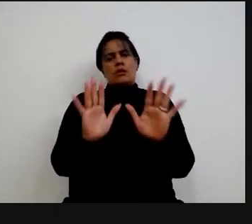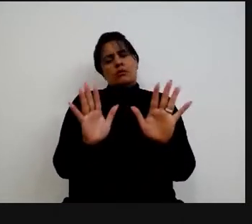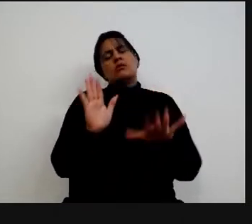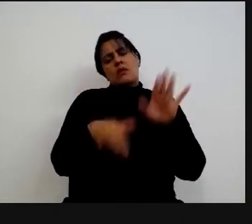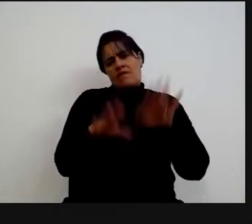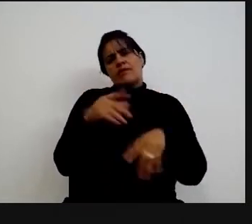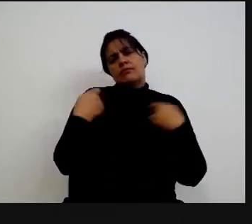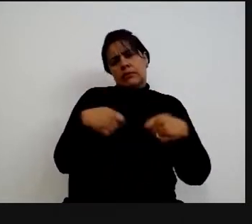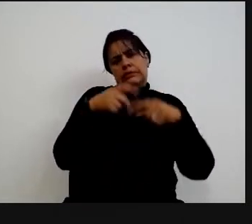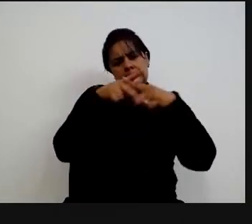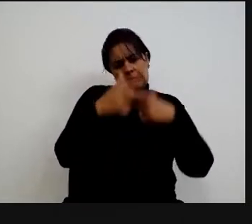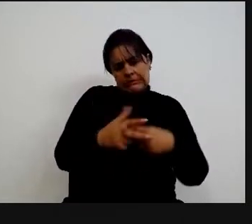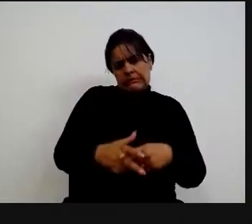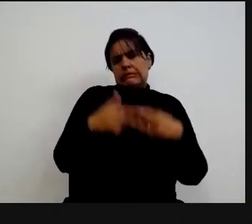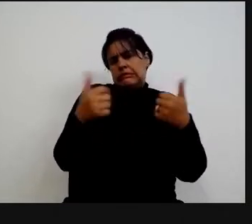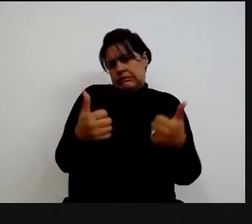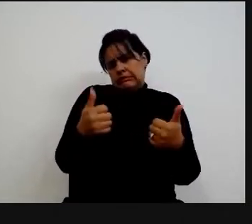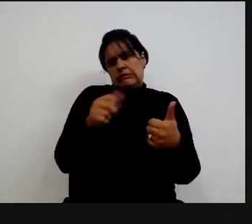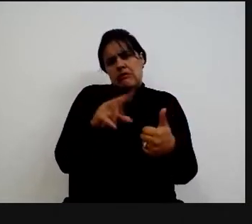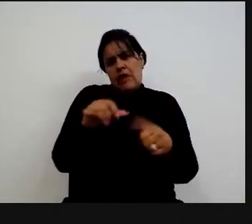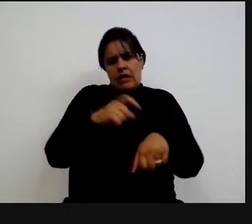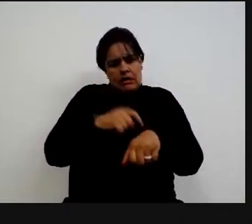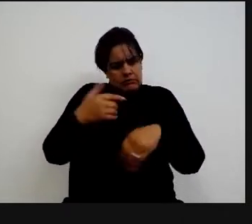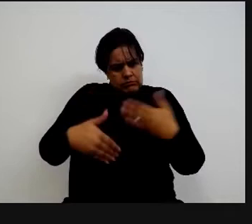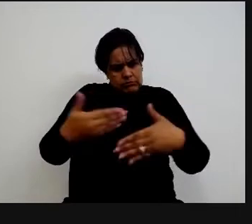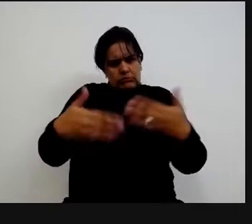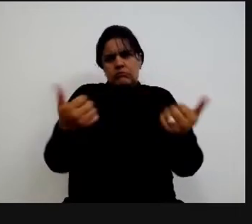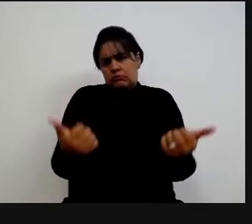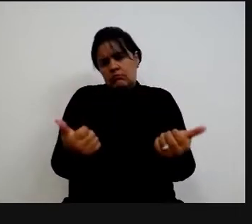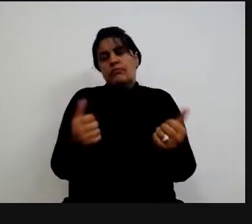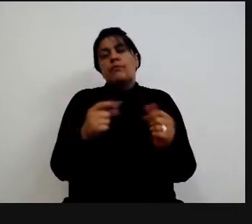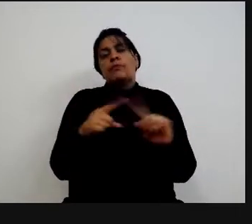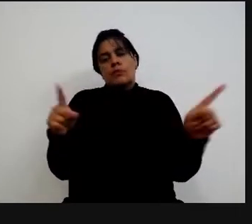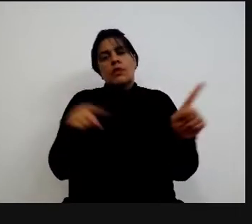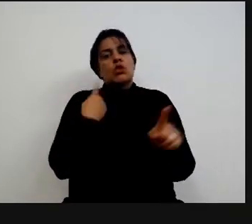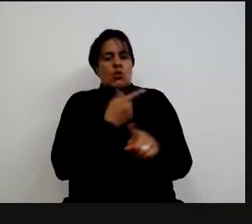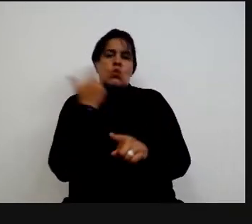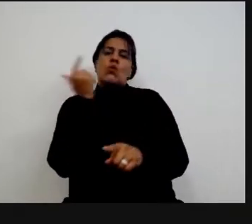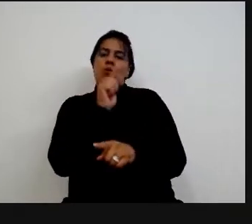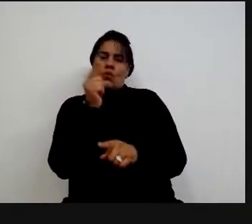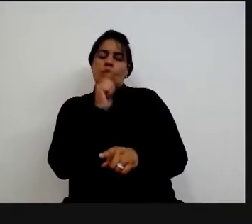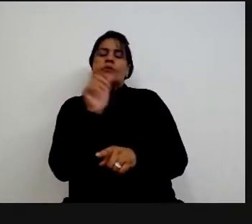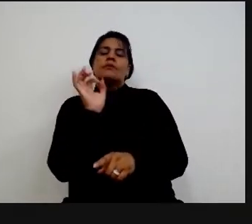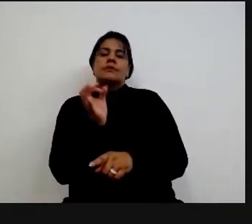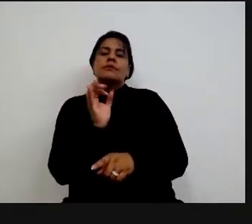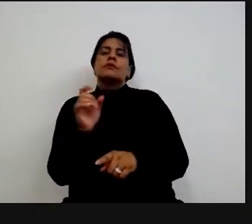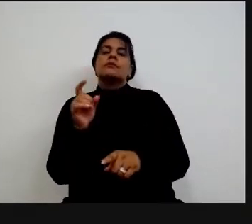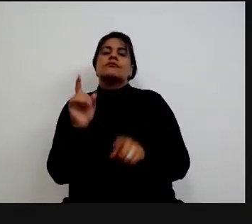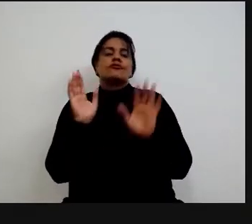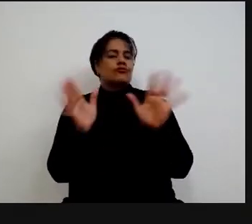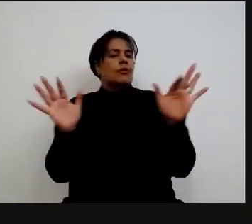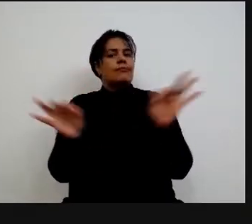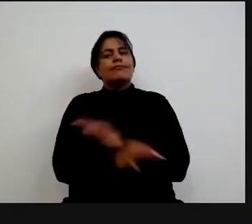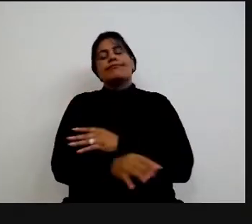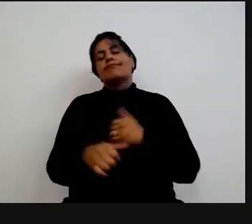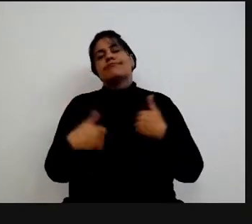tão prontos, porque a prontidão ela vai se fazendo dia a dia, né? Mas a gente estava preparado para